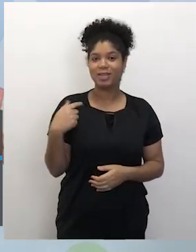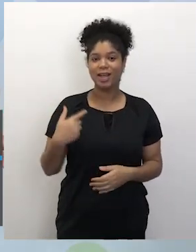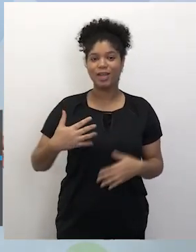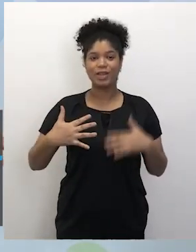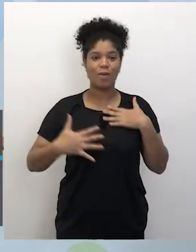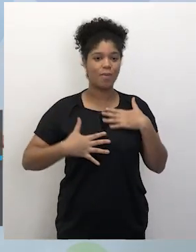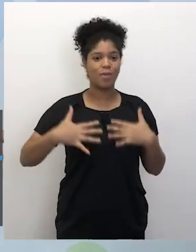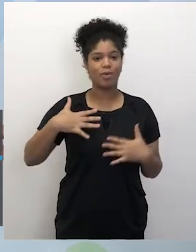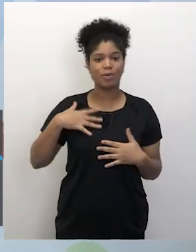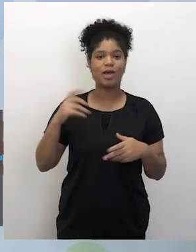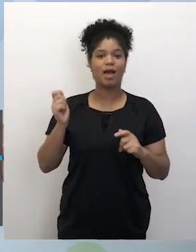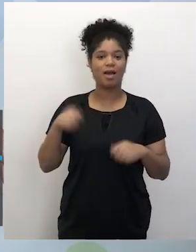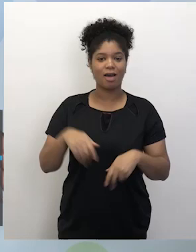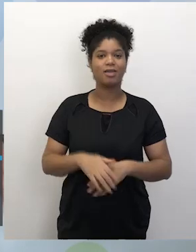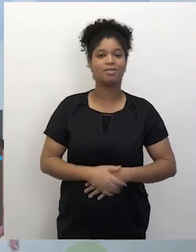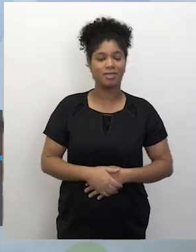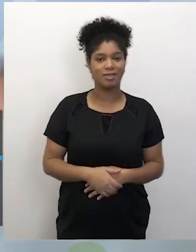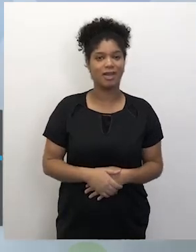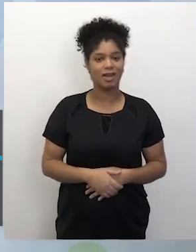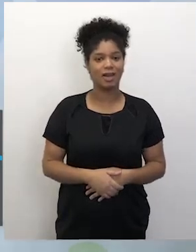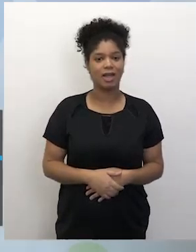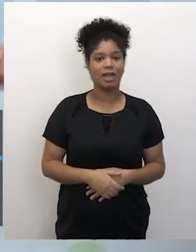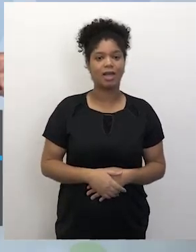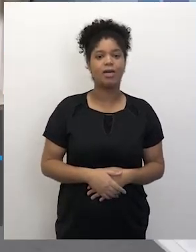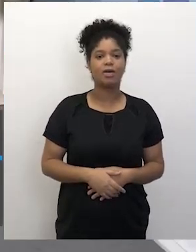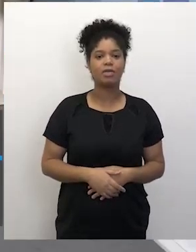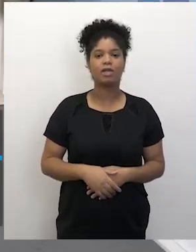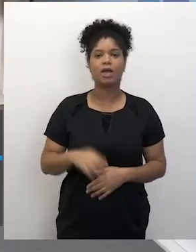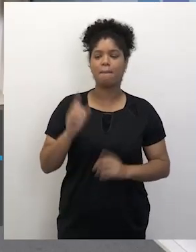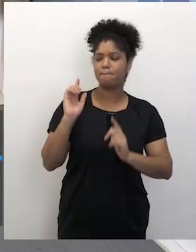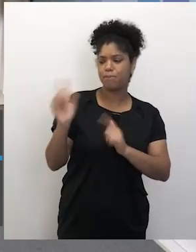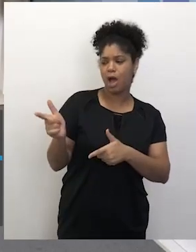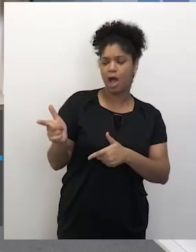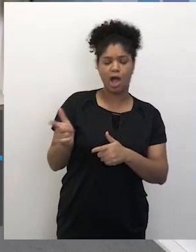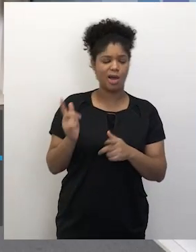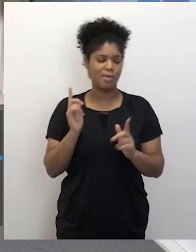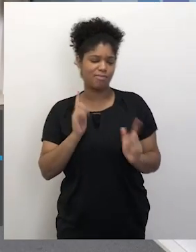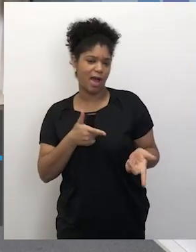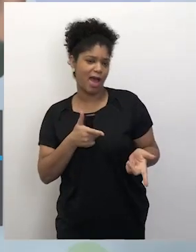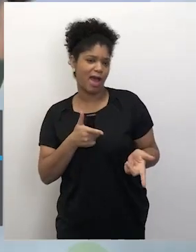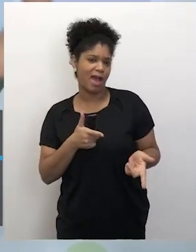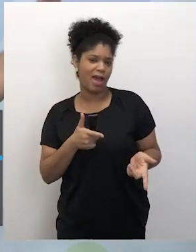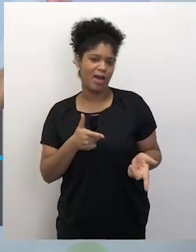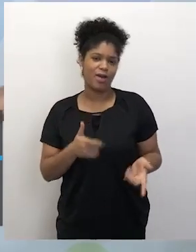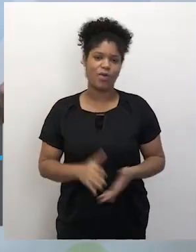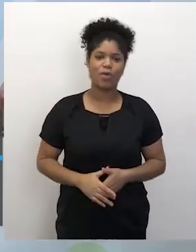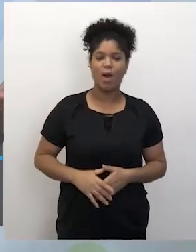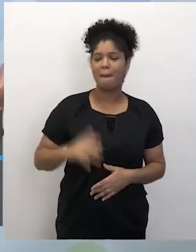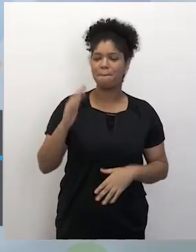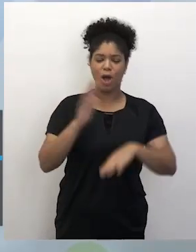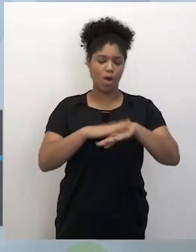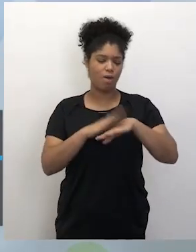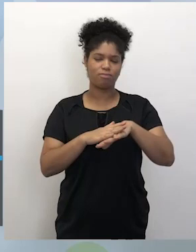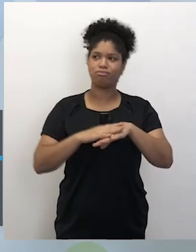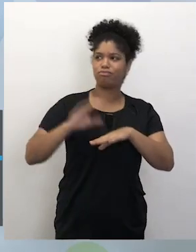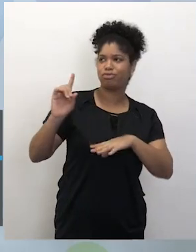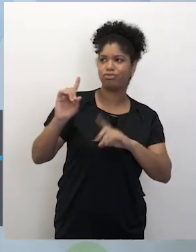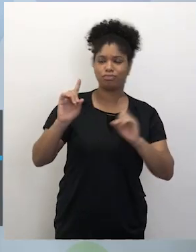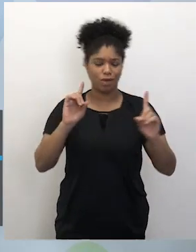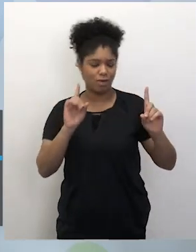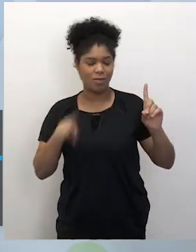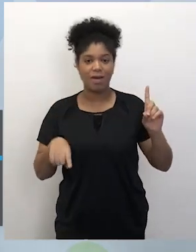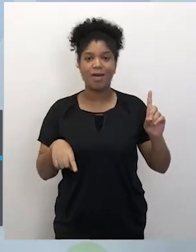gestos que eu posso fazer. Então, se eu aponto ou eu direciono minha mão para um determinado